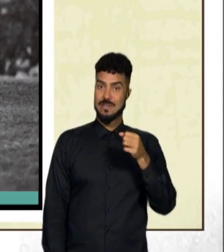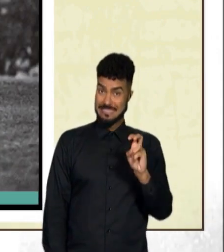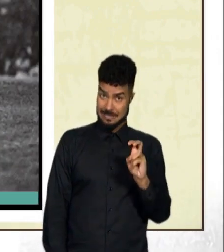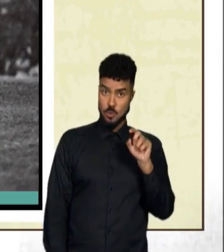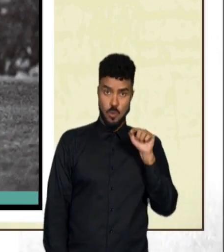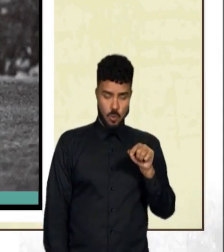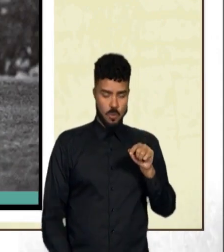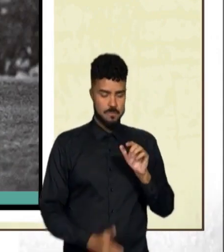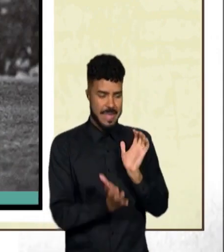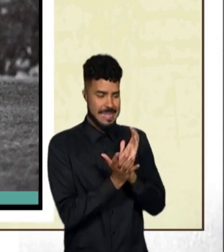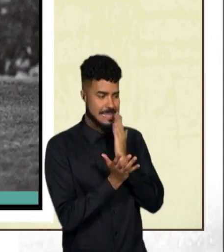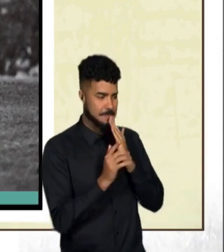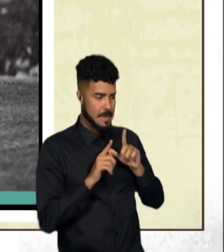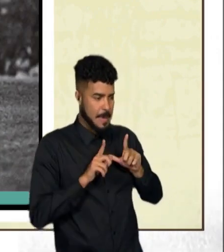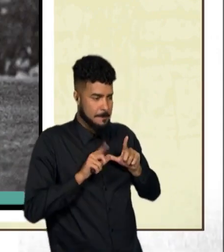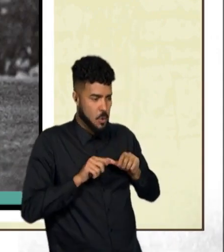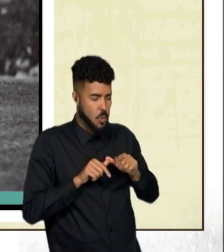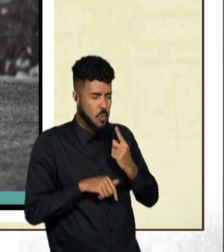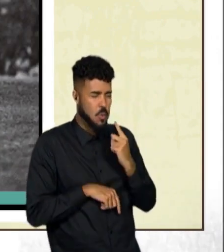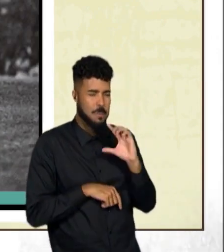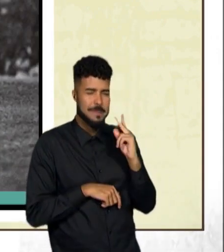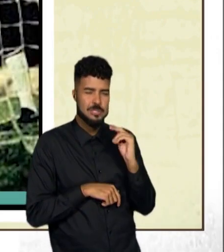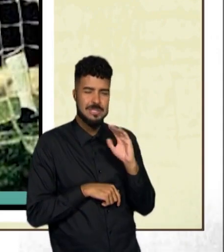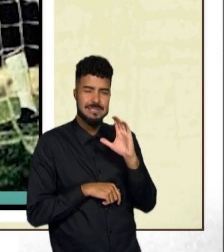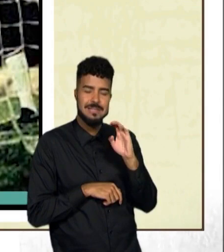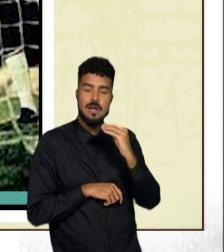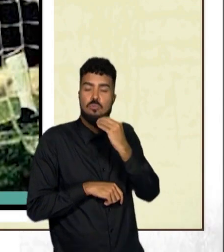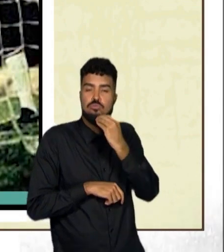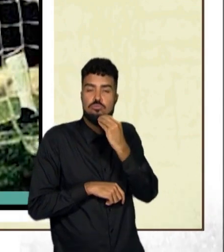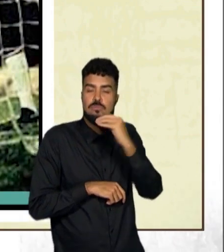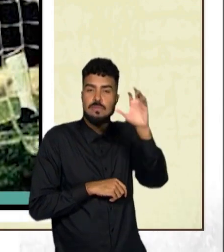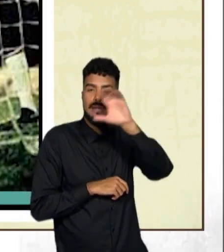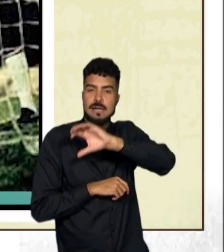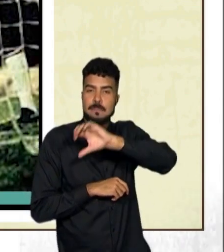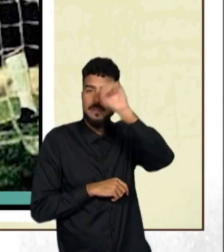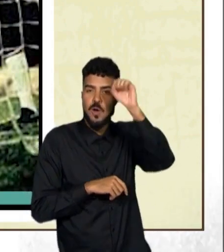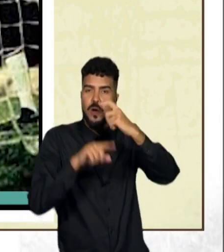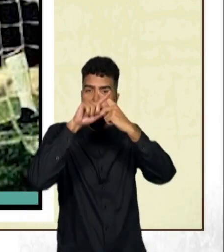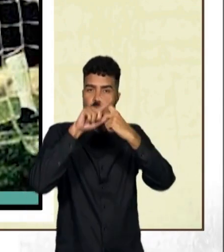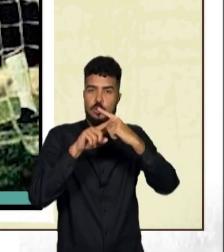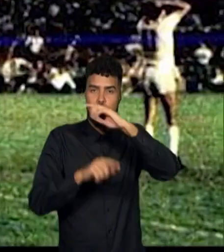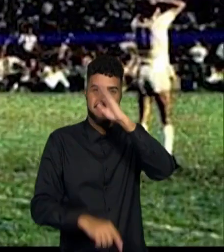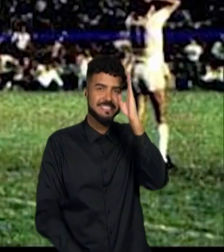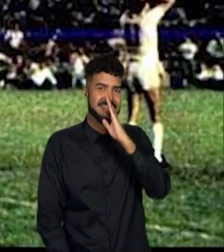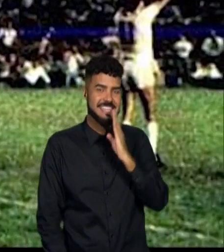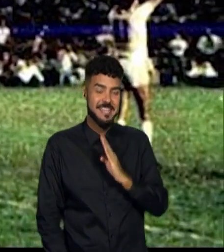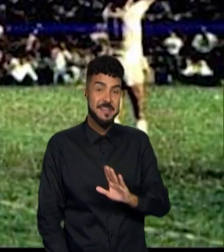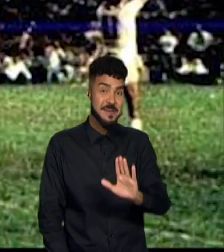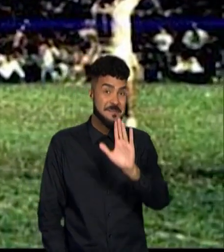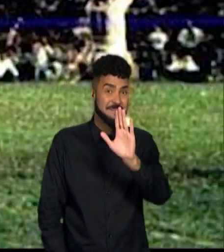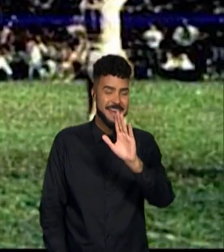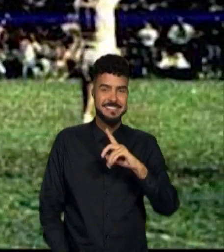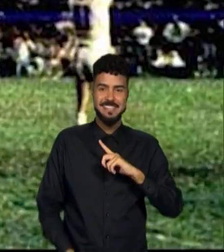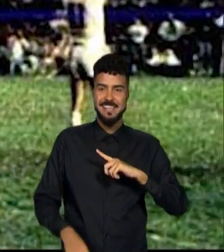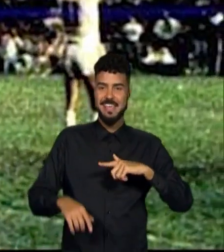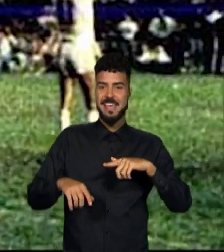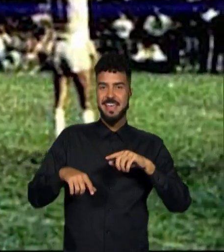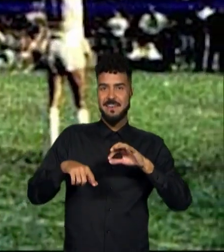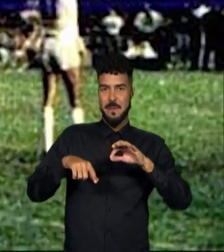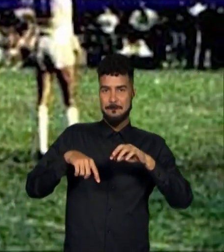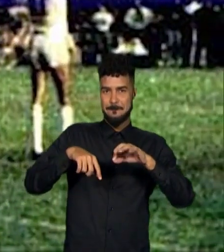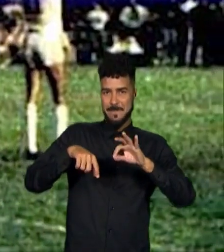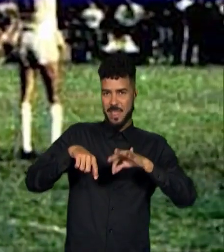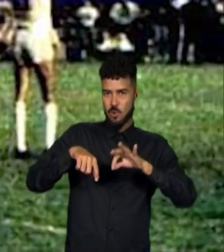1985, o time teve a grande chance de conquistar o Campeonato Brasileiro. Mas ao desperdiçar uma cobrança